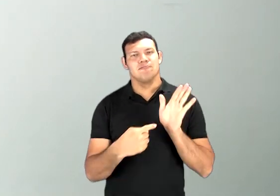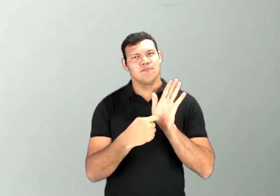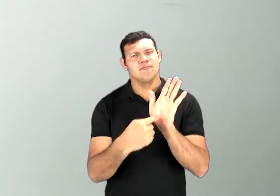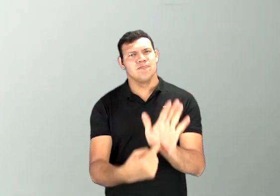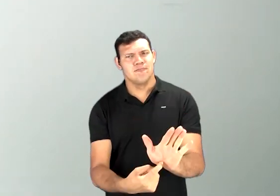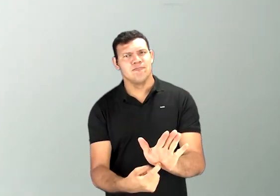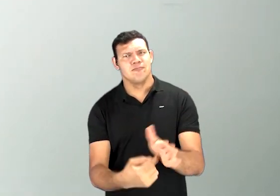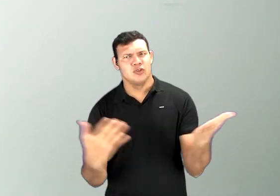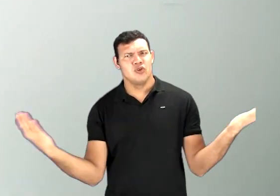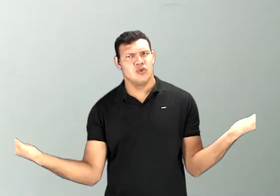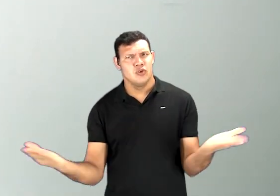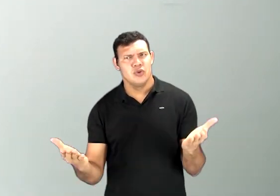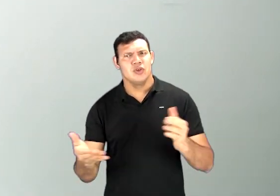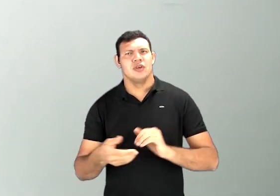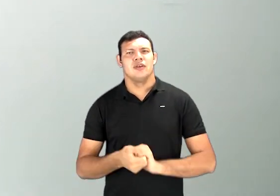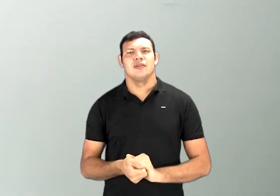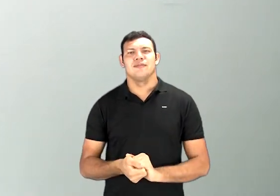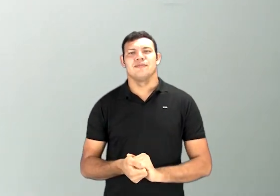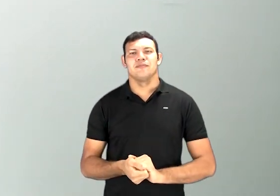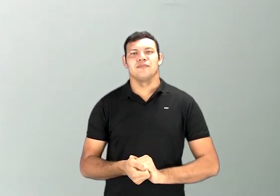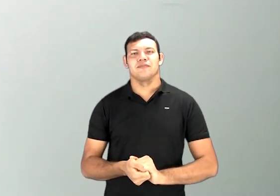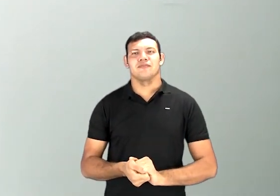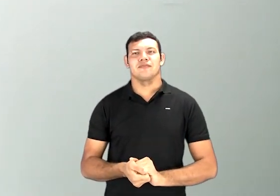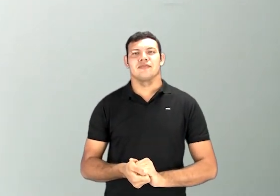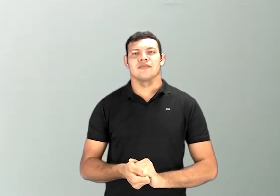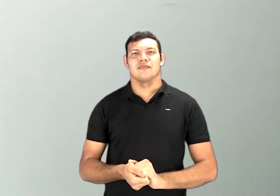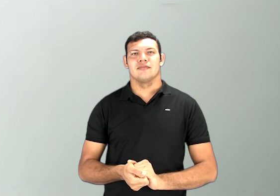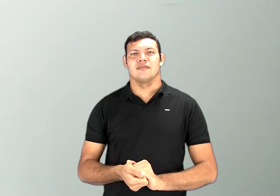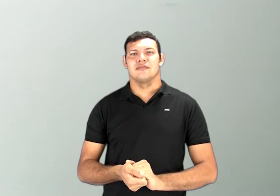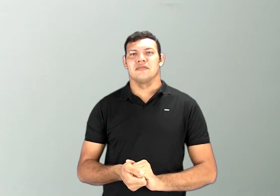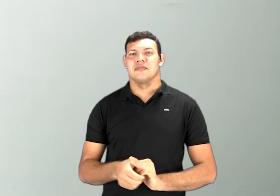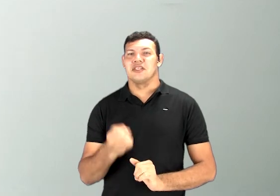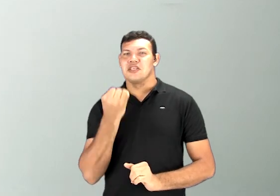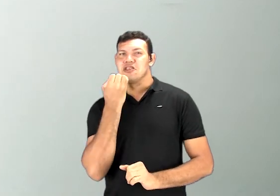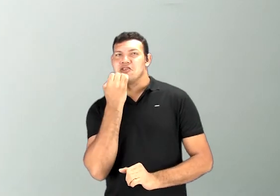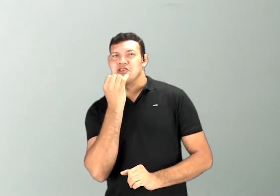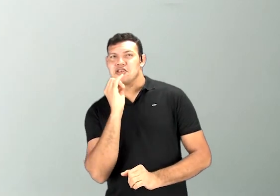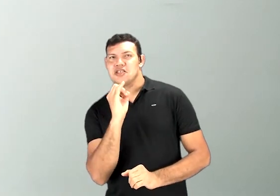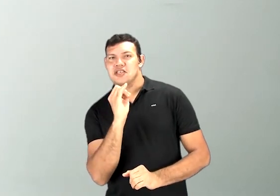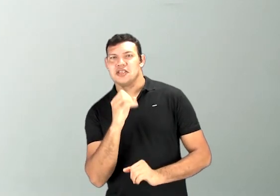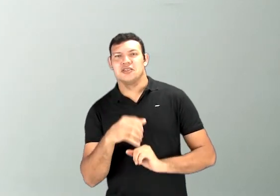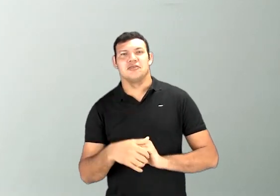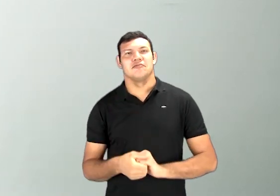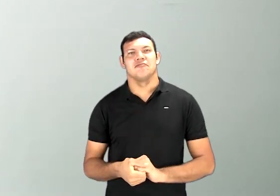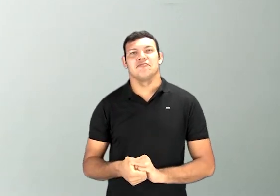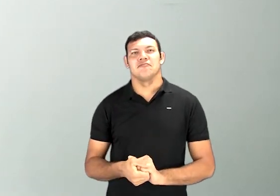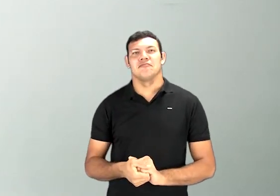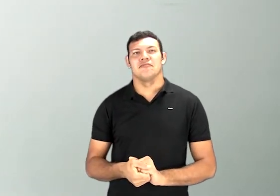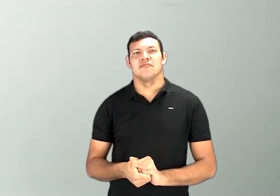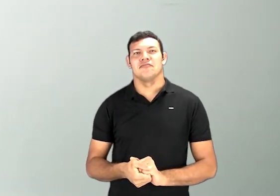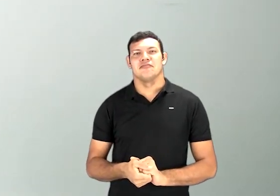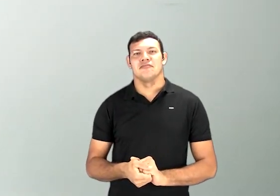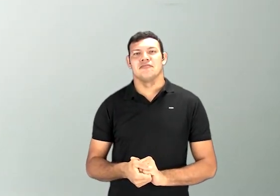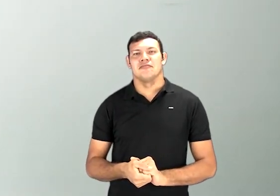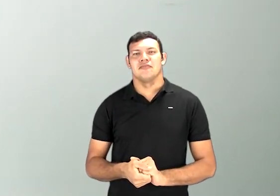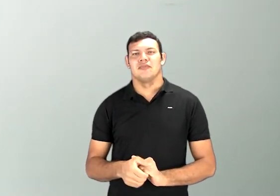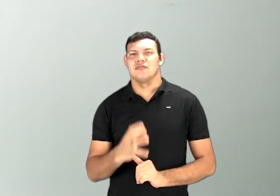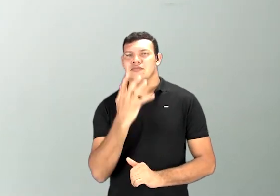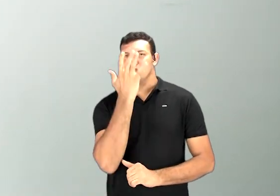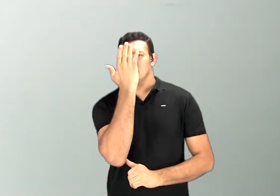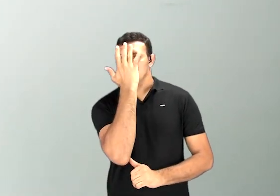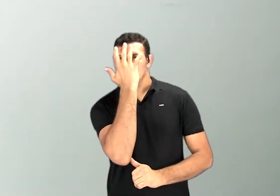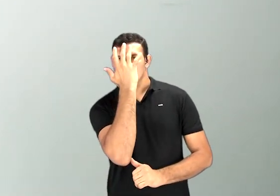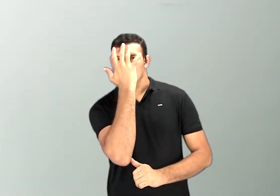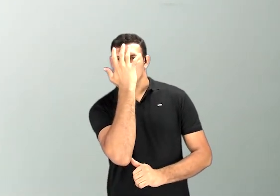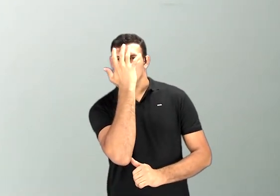representadas na atualidade, mas ao invés de ser coberto totalmente o rosto, tem sido coberto apenas com máscaras. É